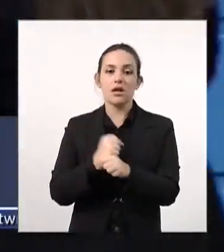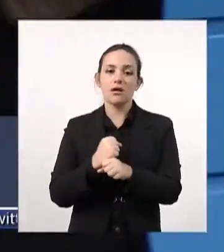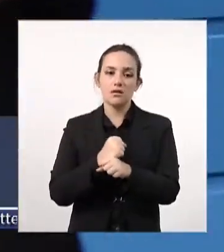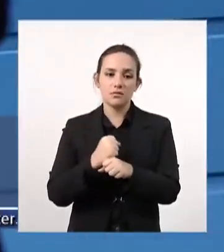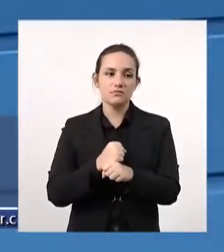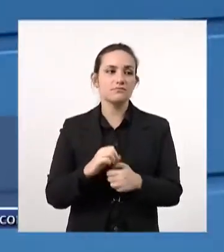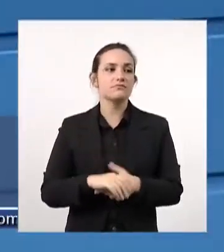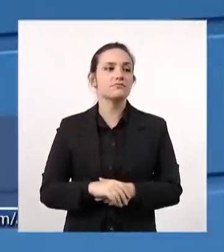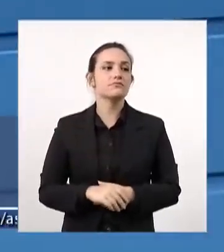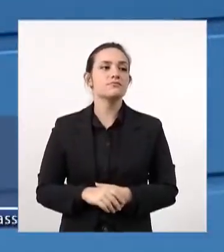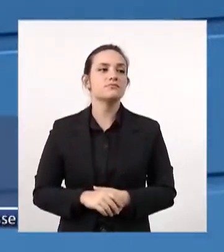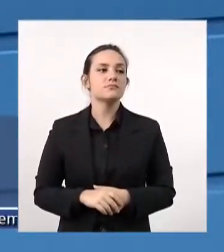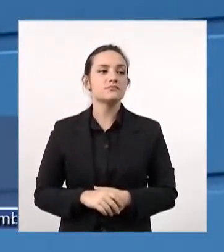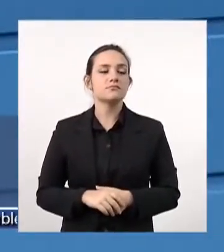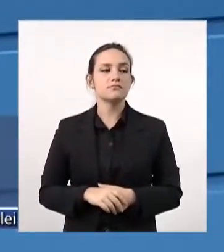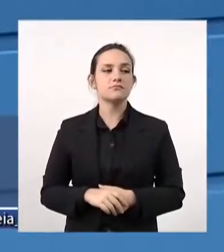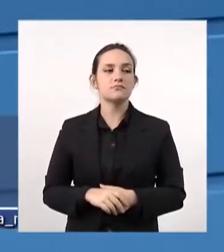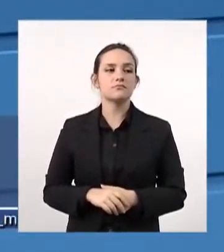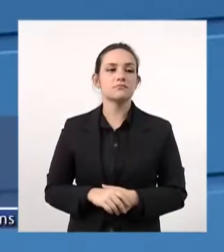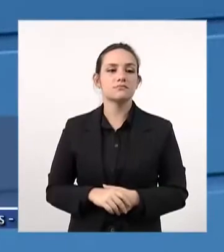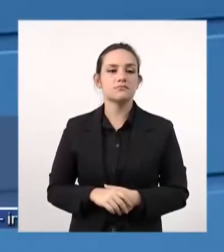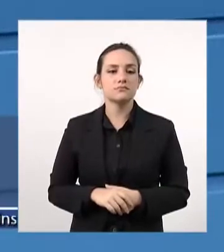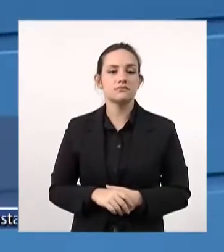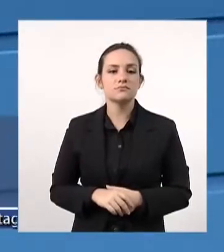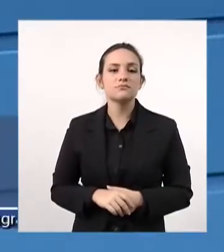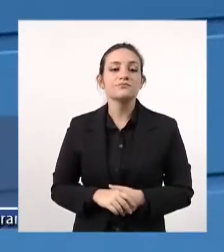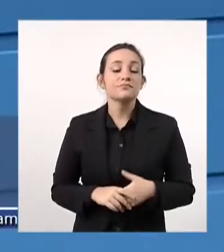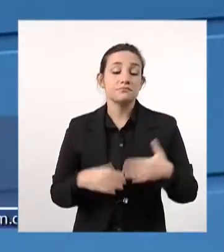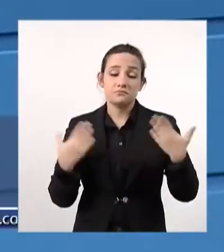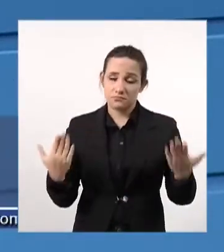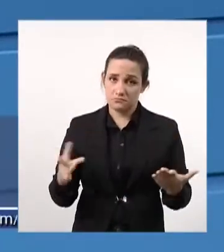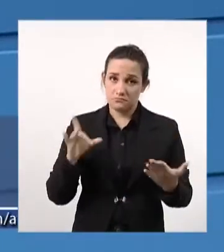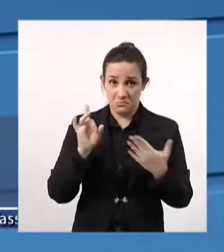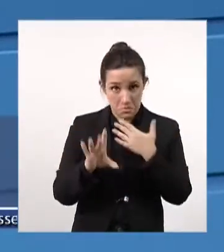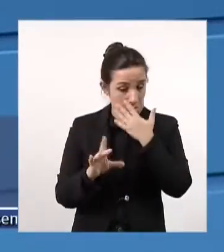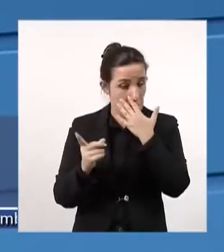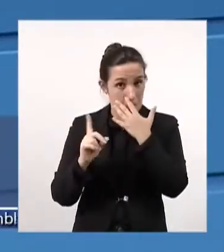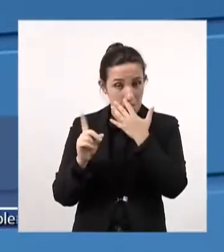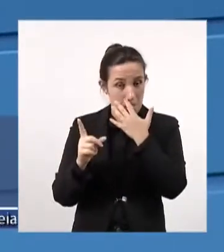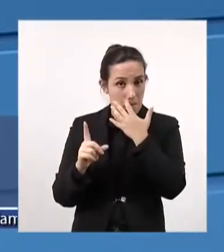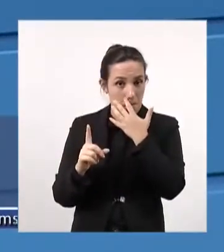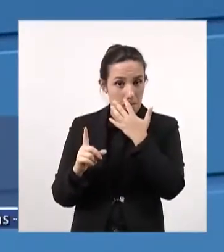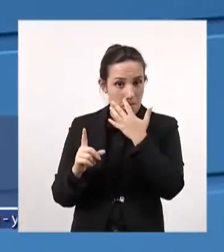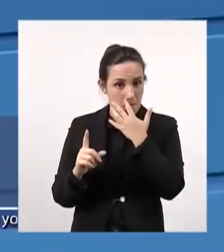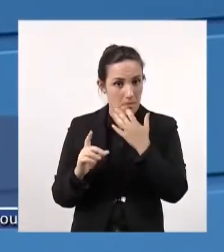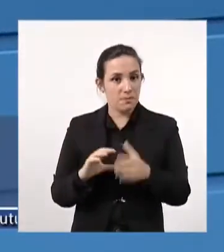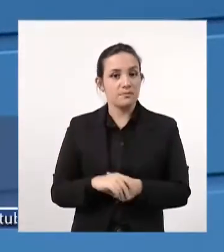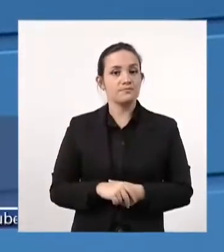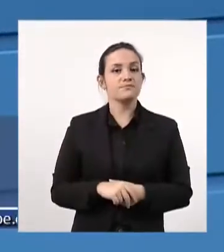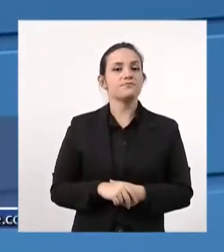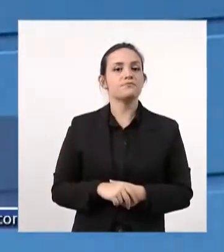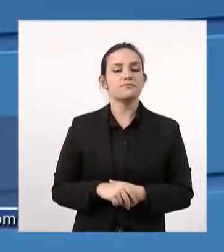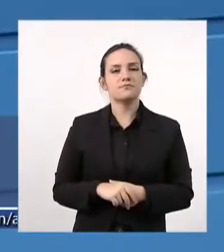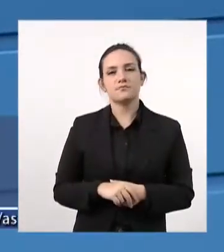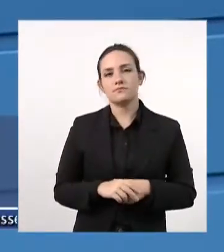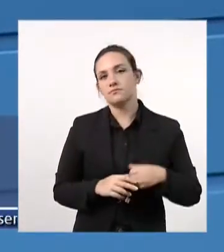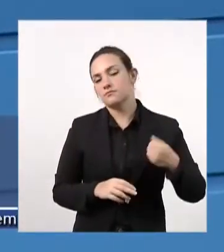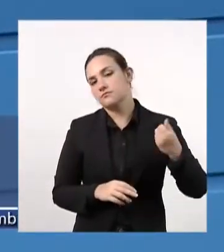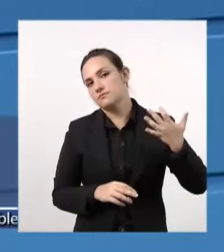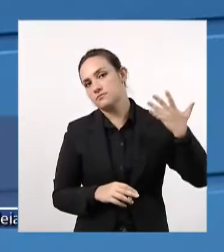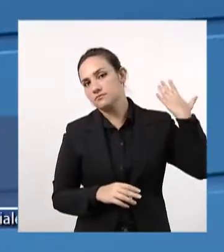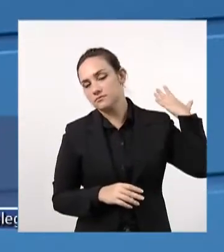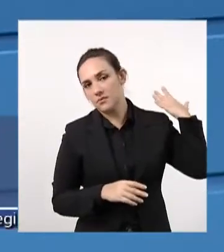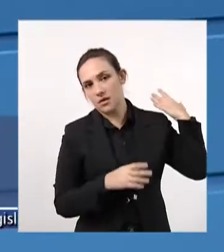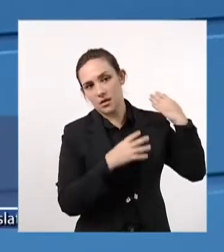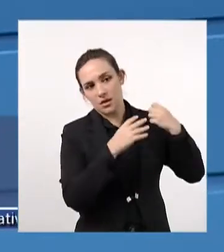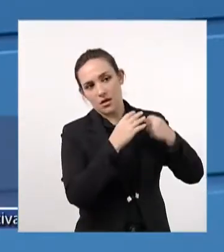frente da liderança do governo, mas, além disso, durante os outros 4 anos, mesmo